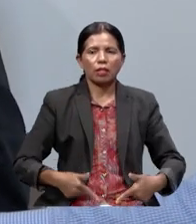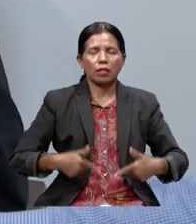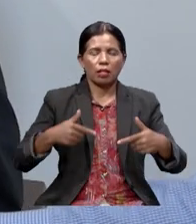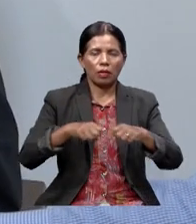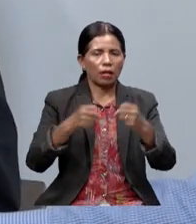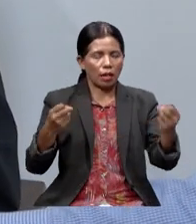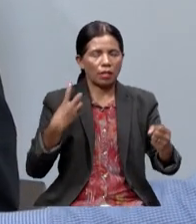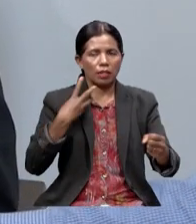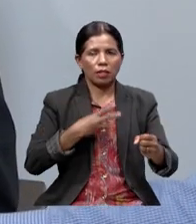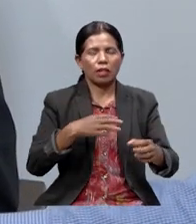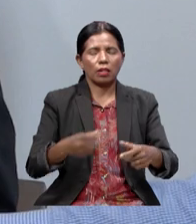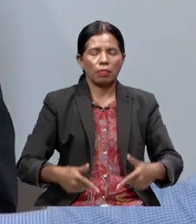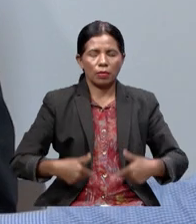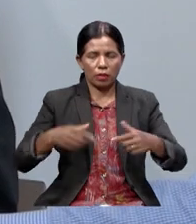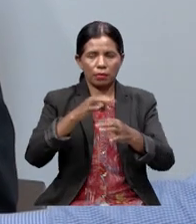vida,